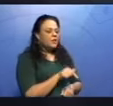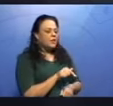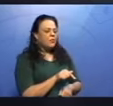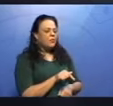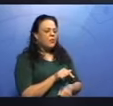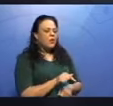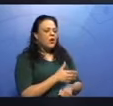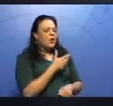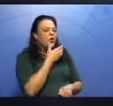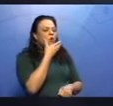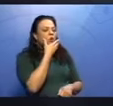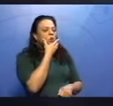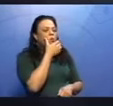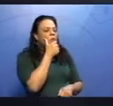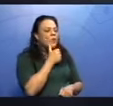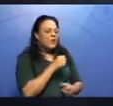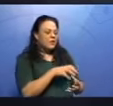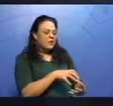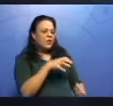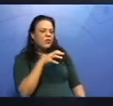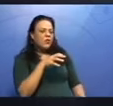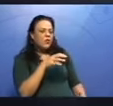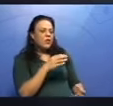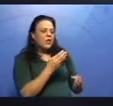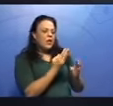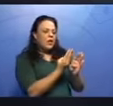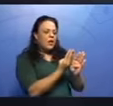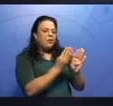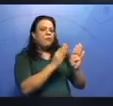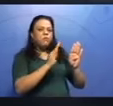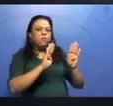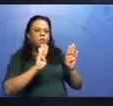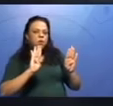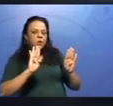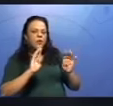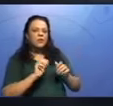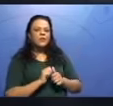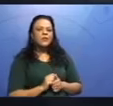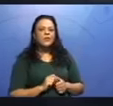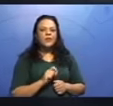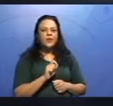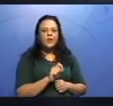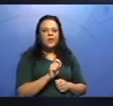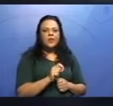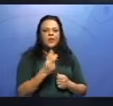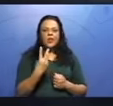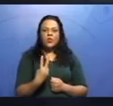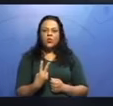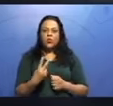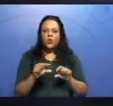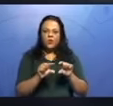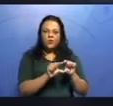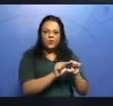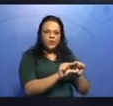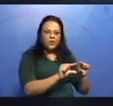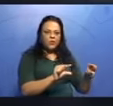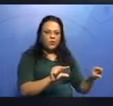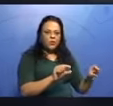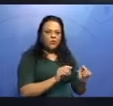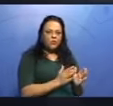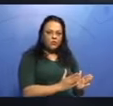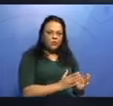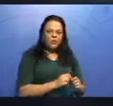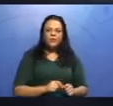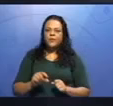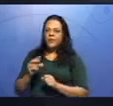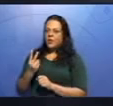abriu a porta. Eu tenho uma segunda oração, também completa e independente. Quem,